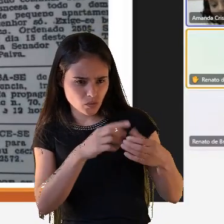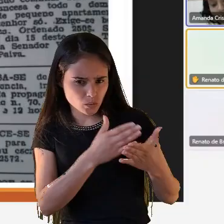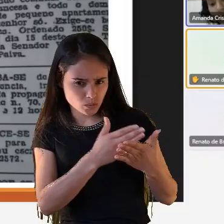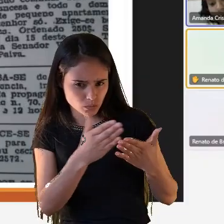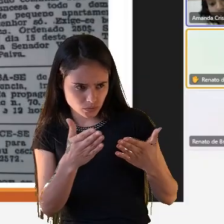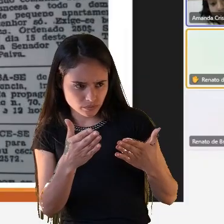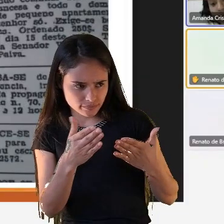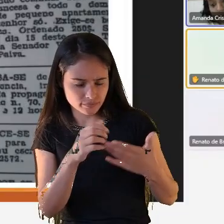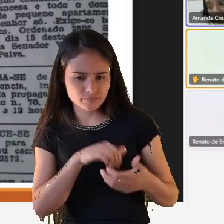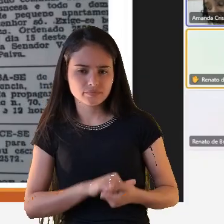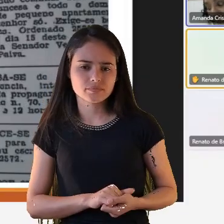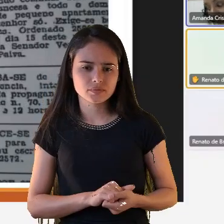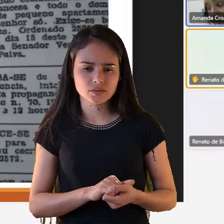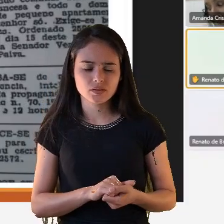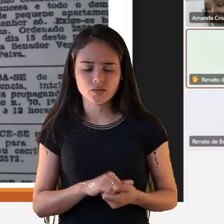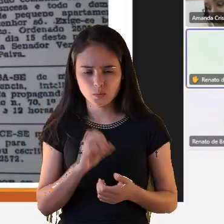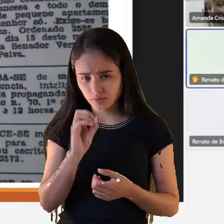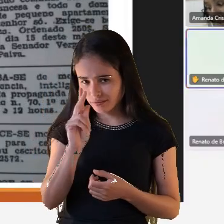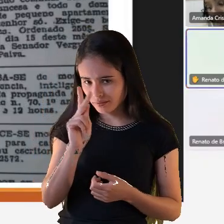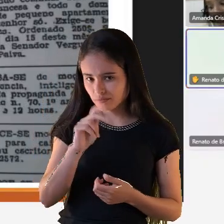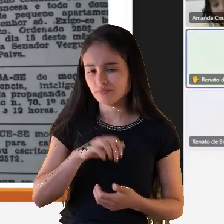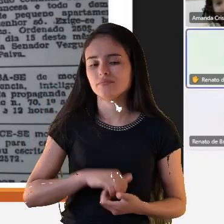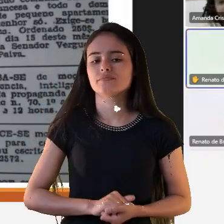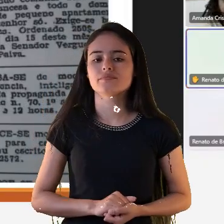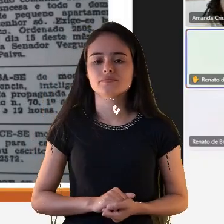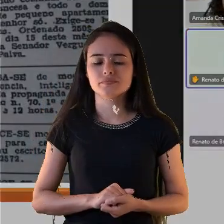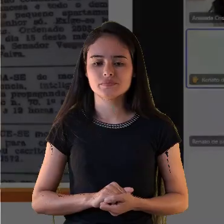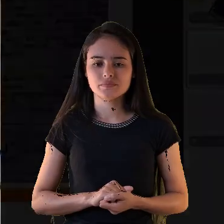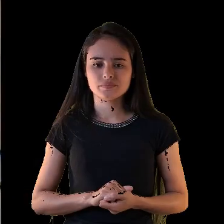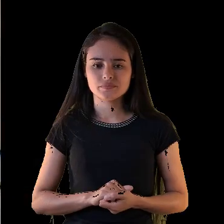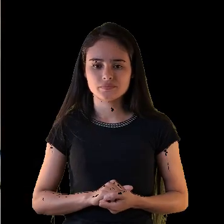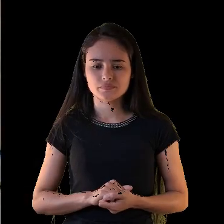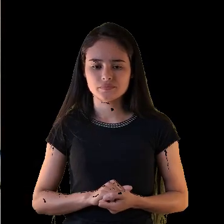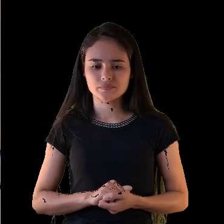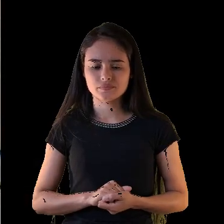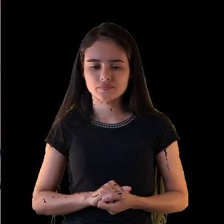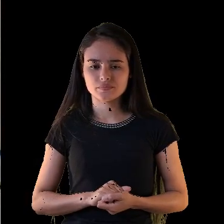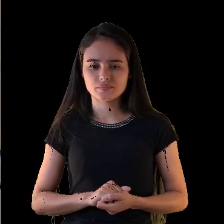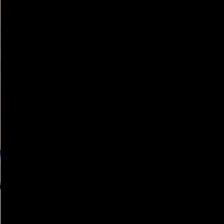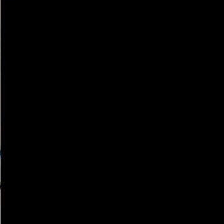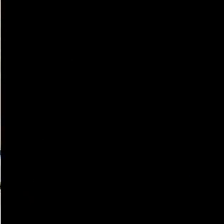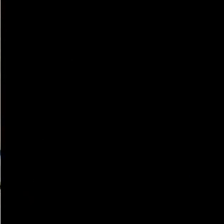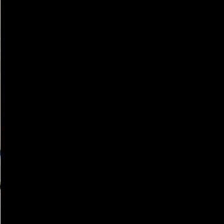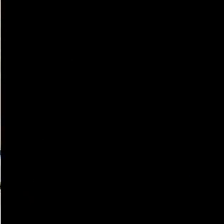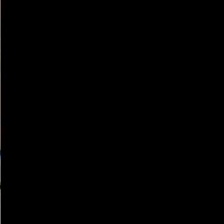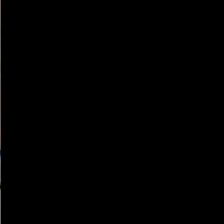nossa aula. Beleza, valeu, Amanda. Até já já. Até.